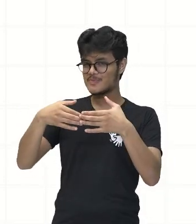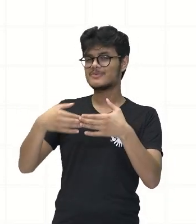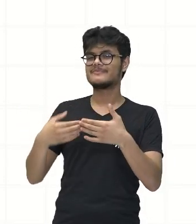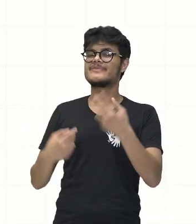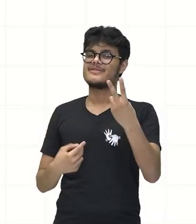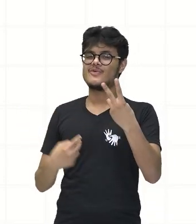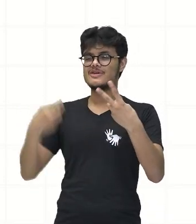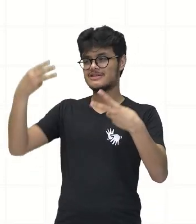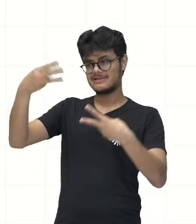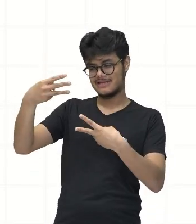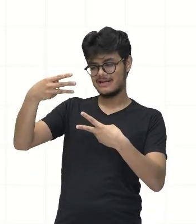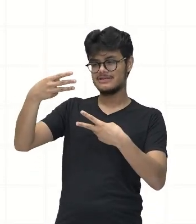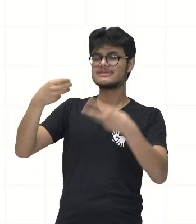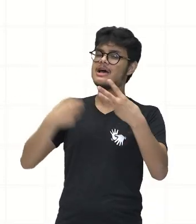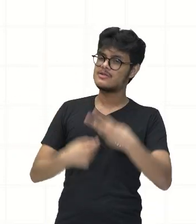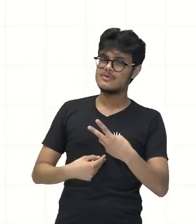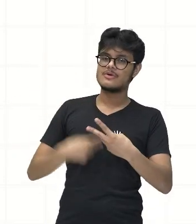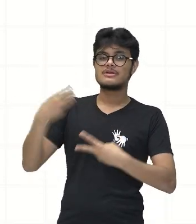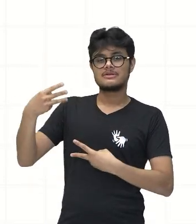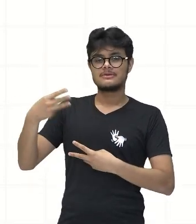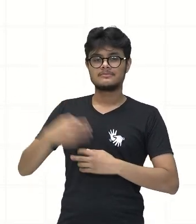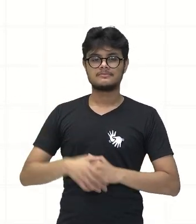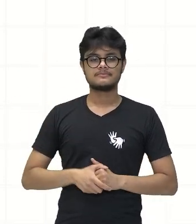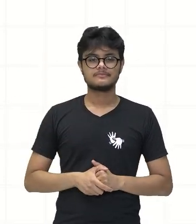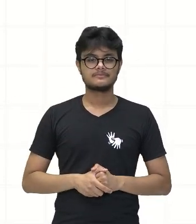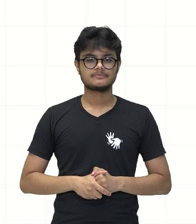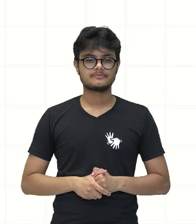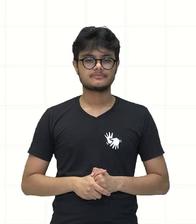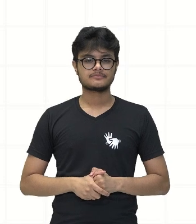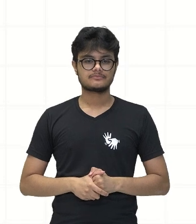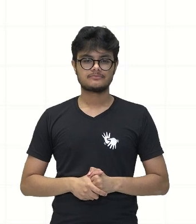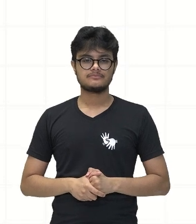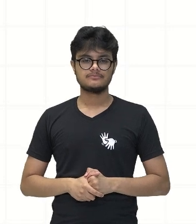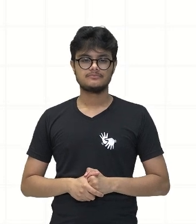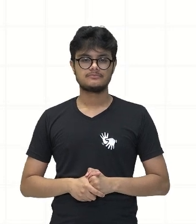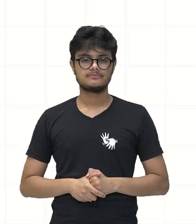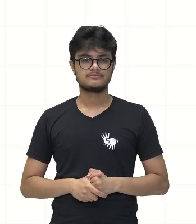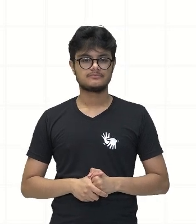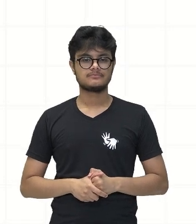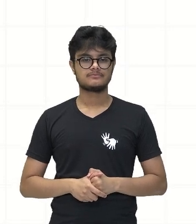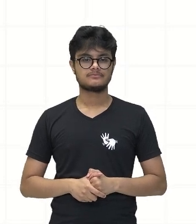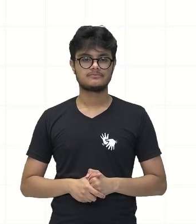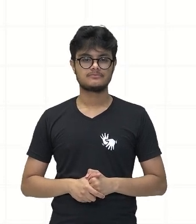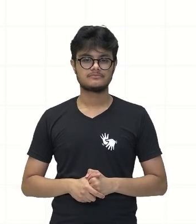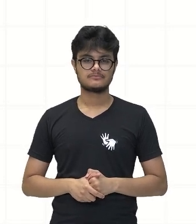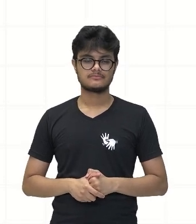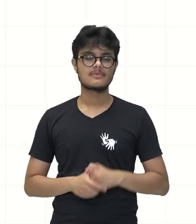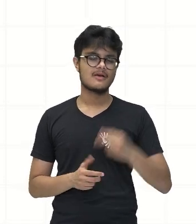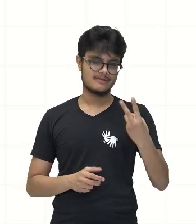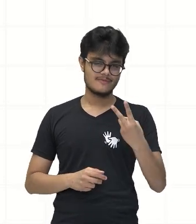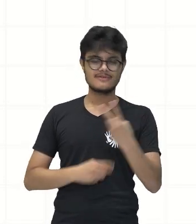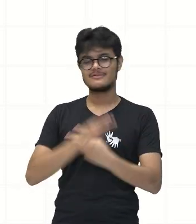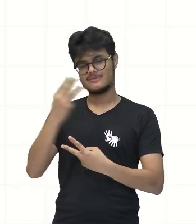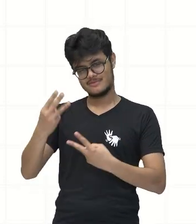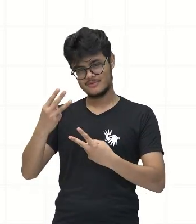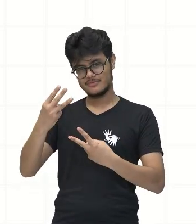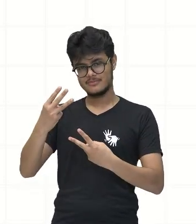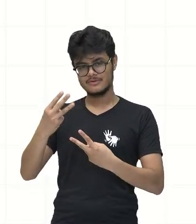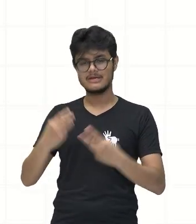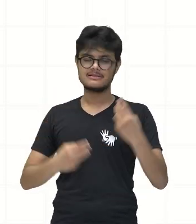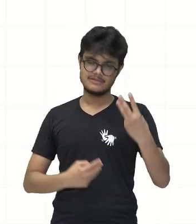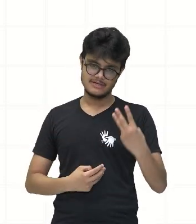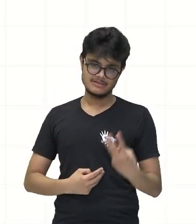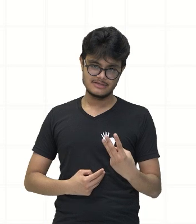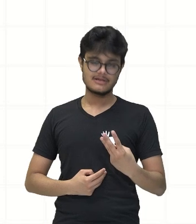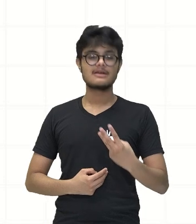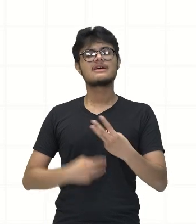e escrever em potência de 3. Então, ó, 2 vezes 2 vezes 2, né? É 2 ao cubo. 3 vezes